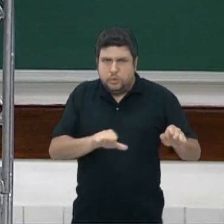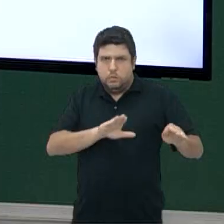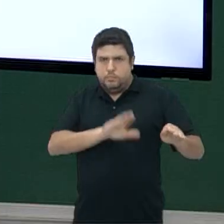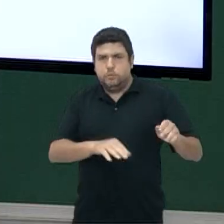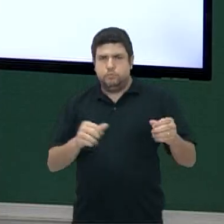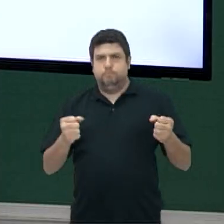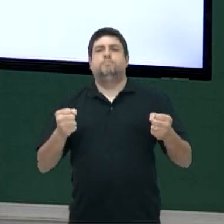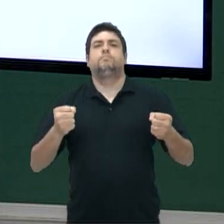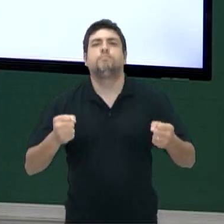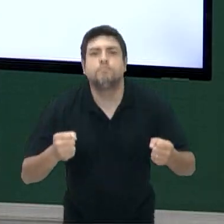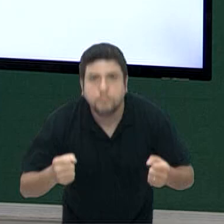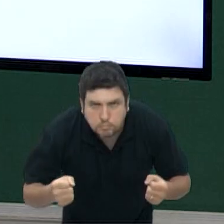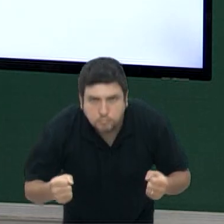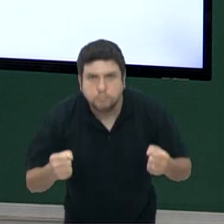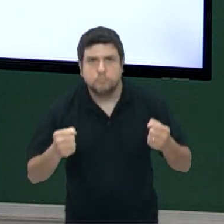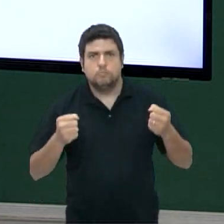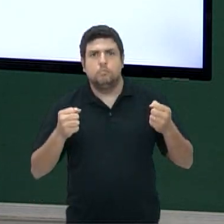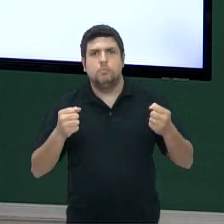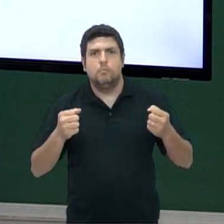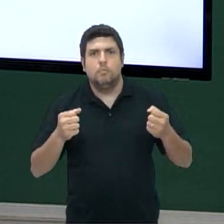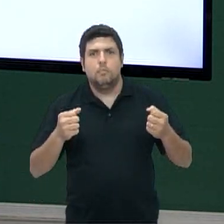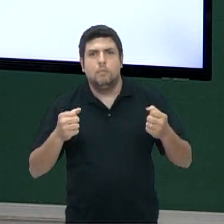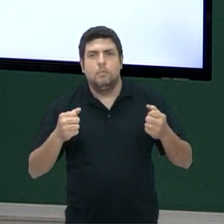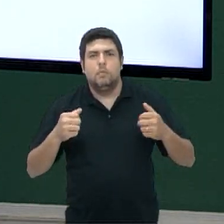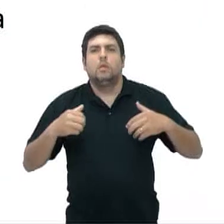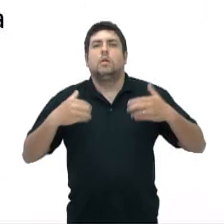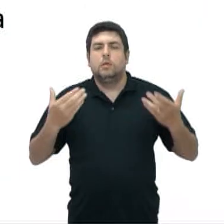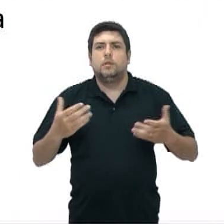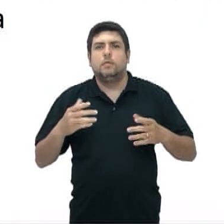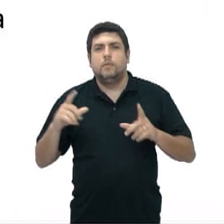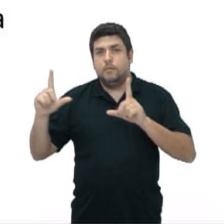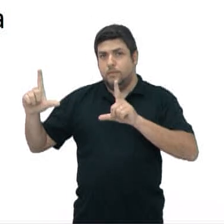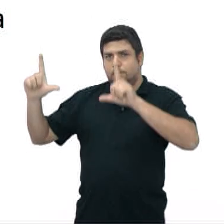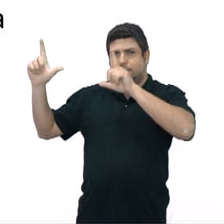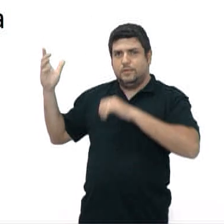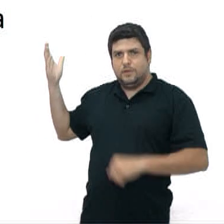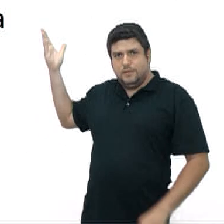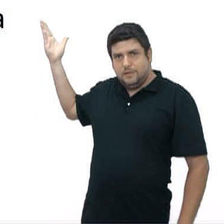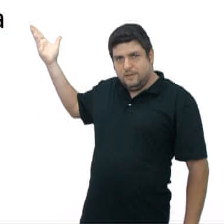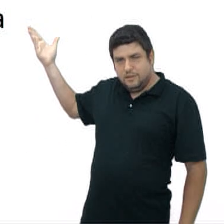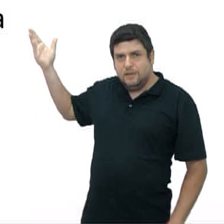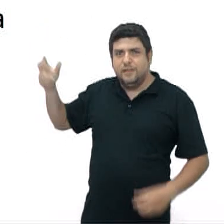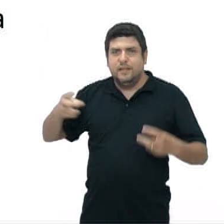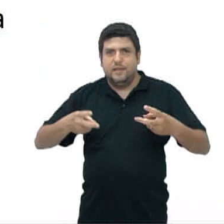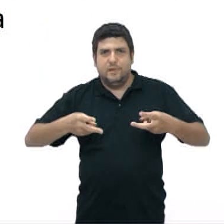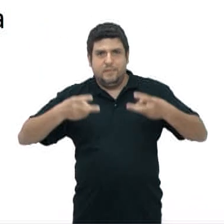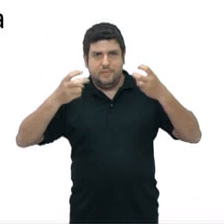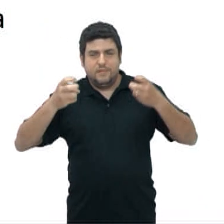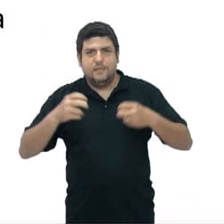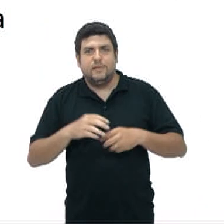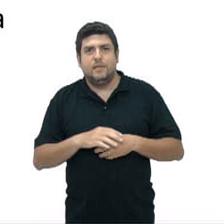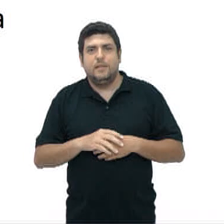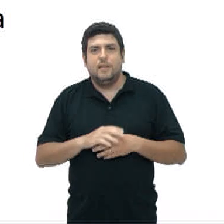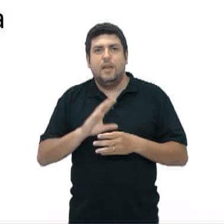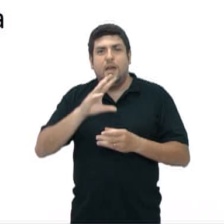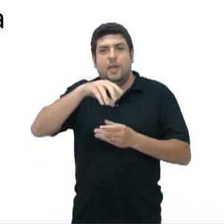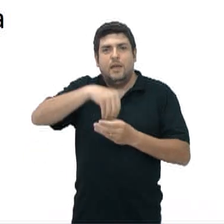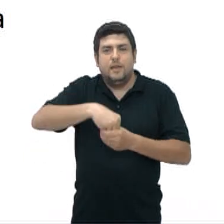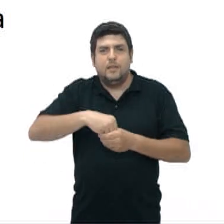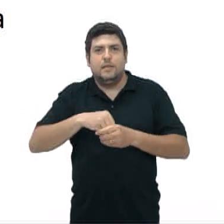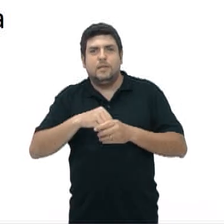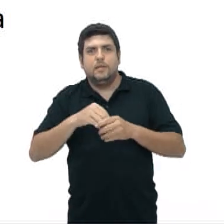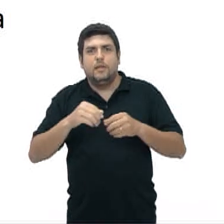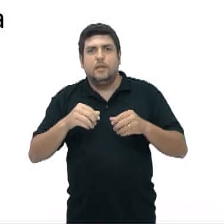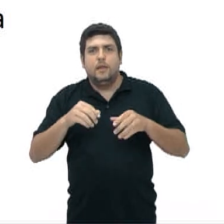você acabou indo para frente, né? Então aqui no slide a gente começa a perceber isso, né? Você vê aqui, por exemplo, nossos bonecos de teste, né? Você começa